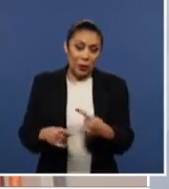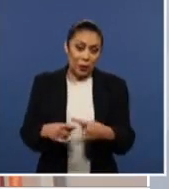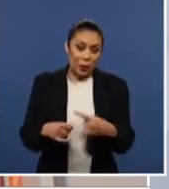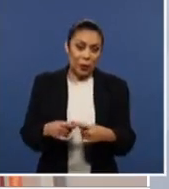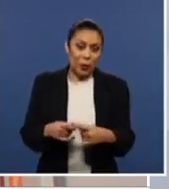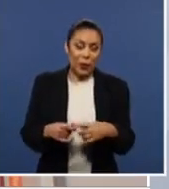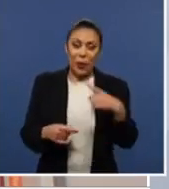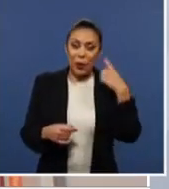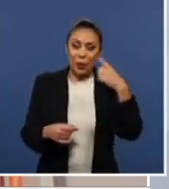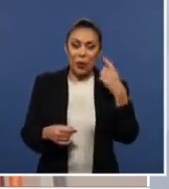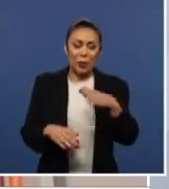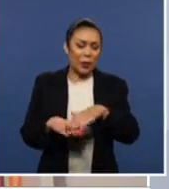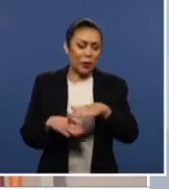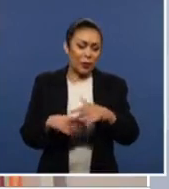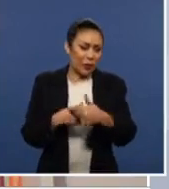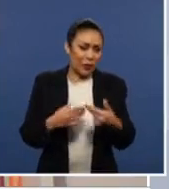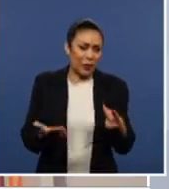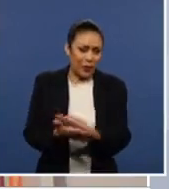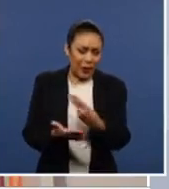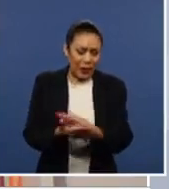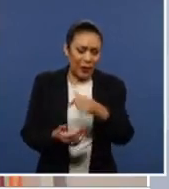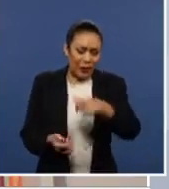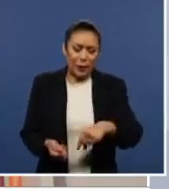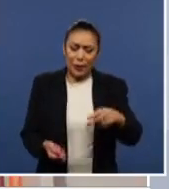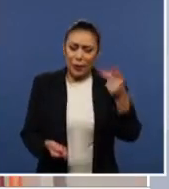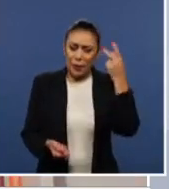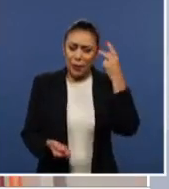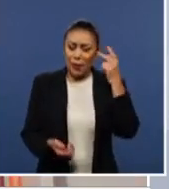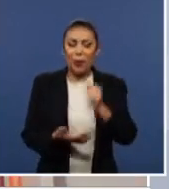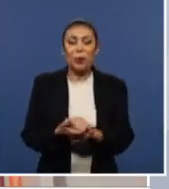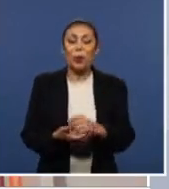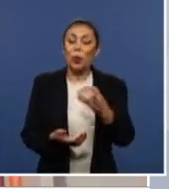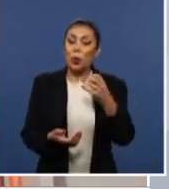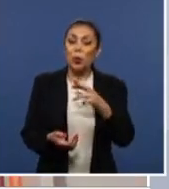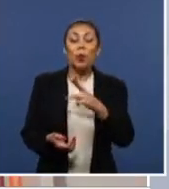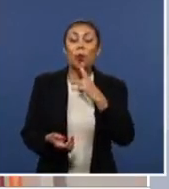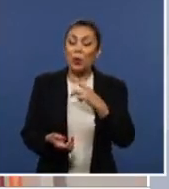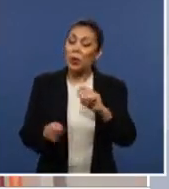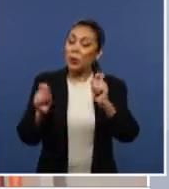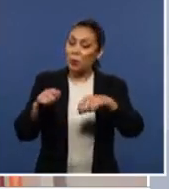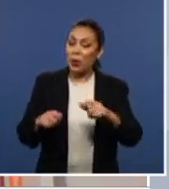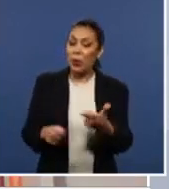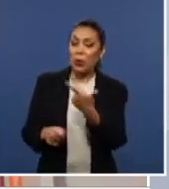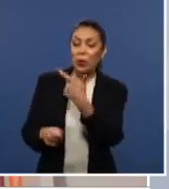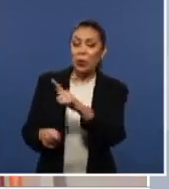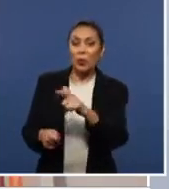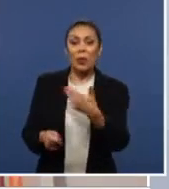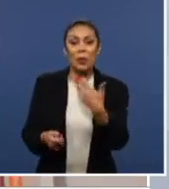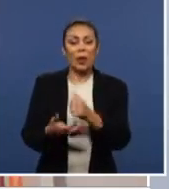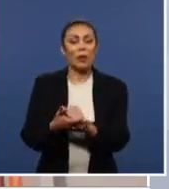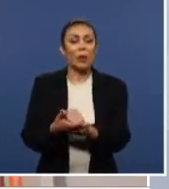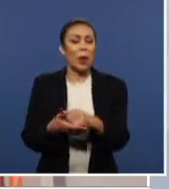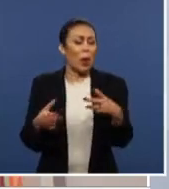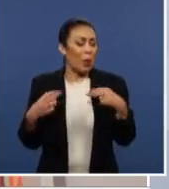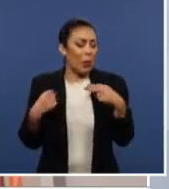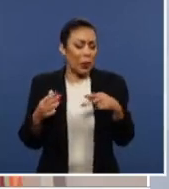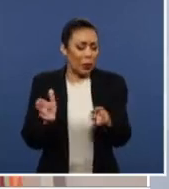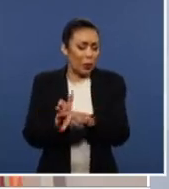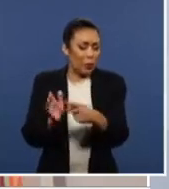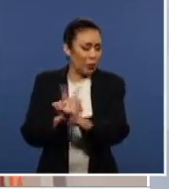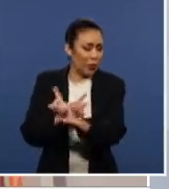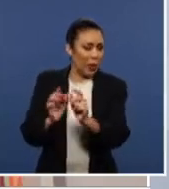porque ele disputa esse eleitorado de centro em São Paulo, o Rodrigo pode ter sido beneficiado, né? Não pelos méritos dele, achei que a estratégia dele